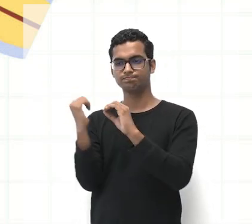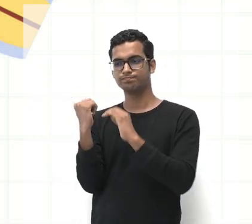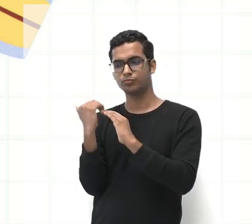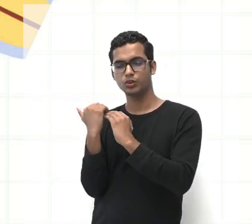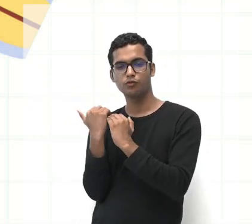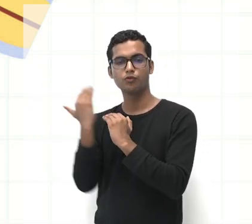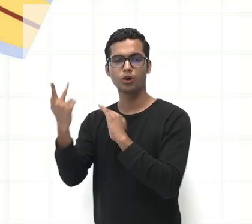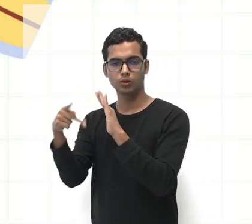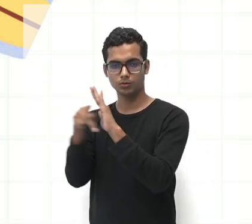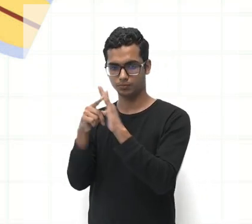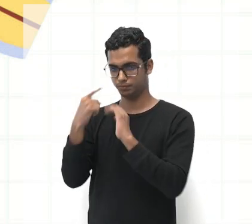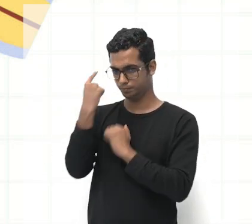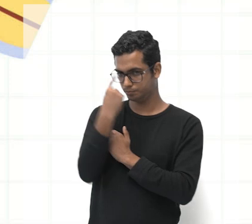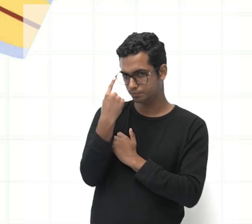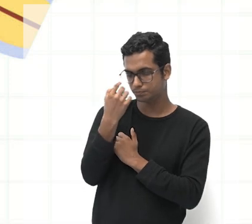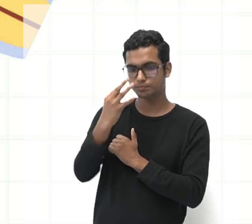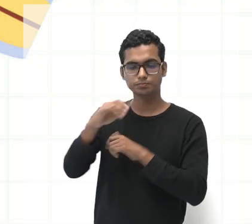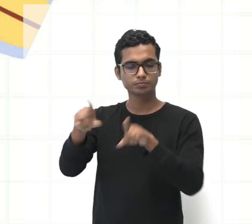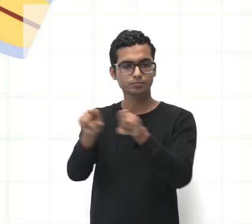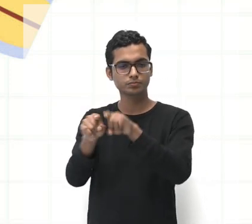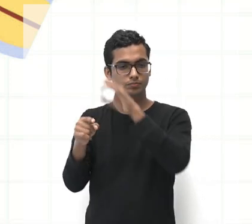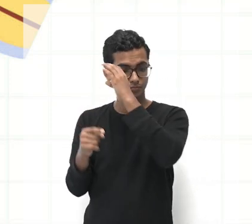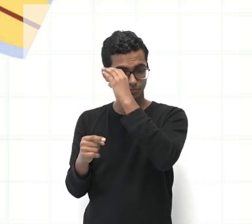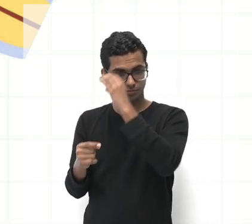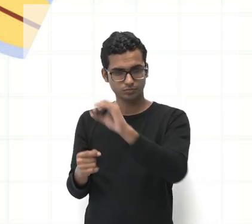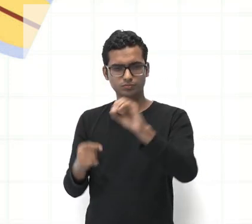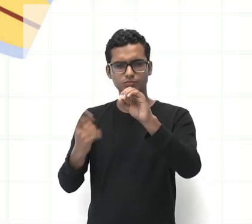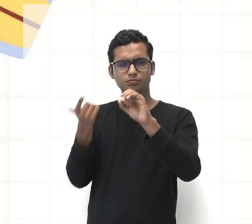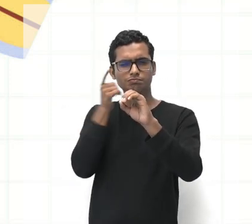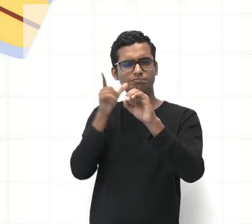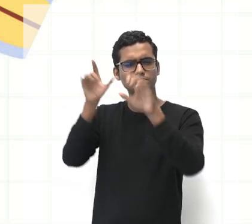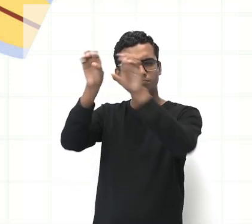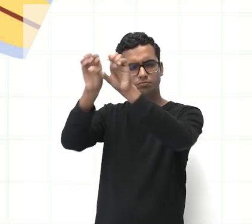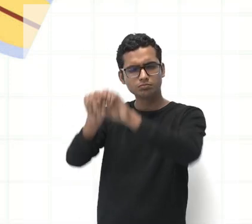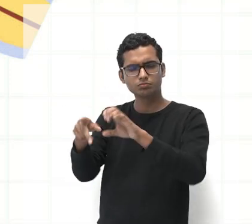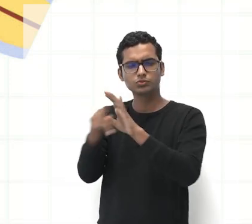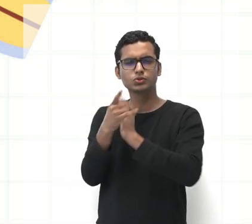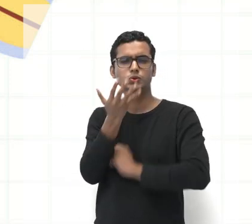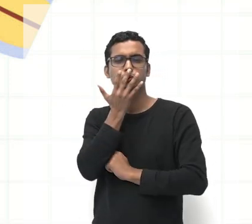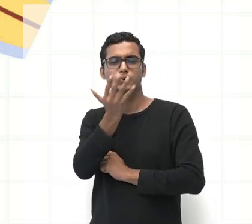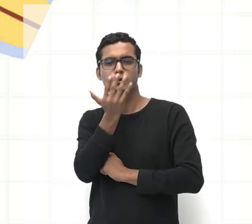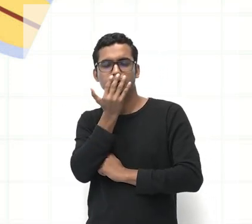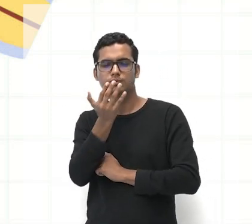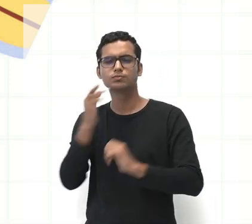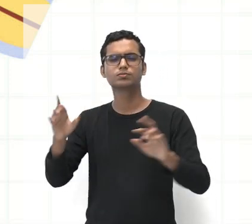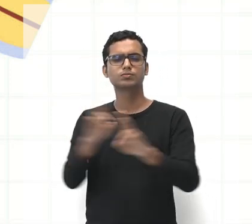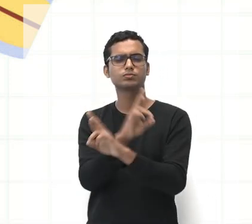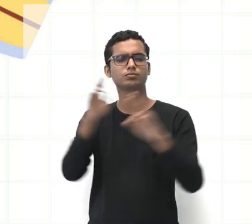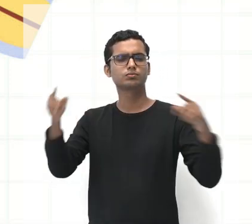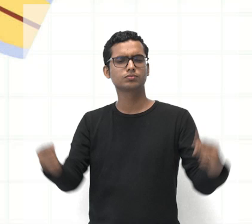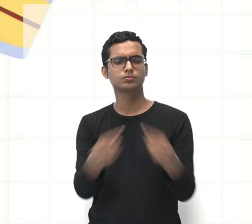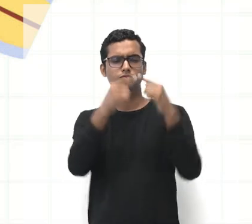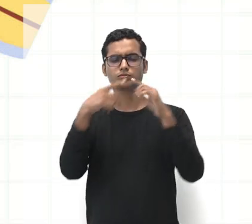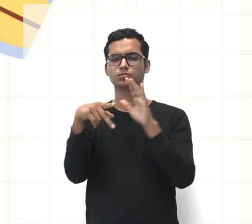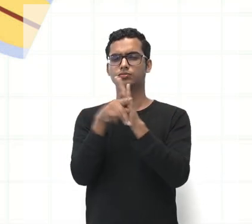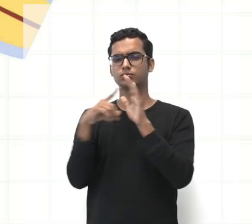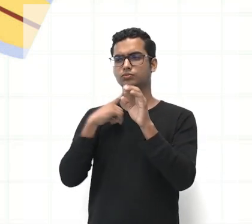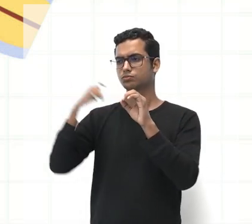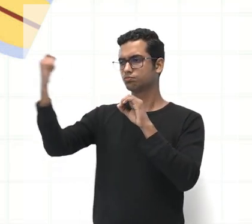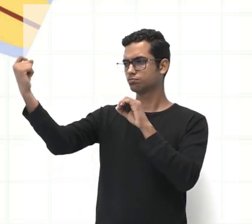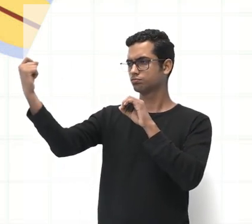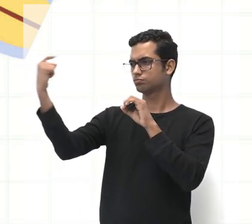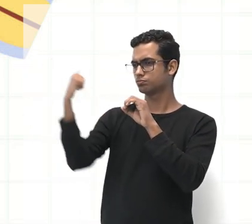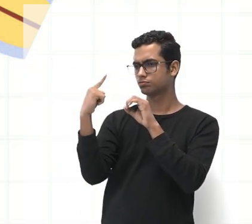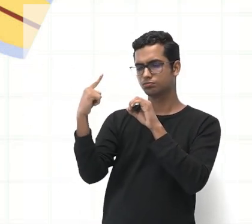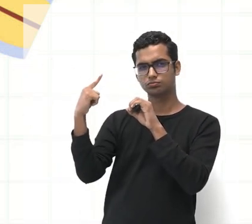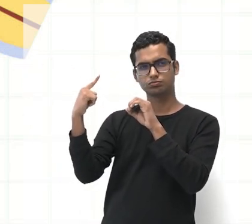possui a capacidade de analisar tanto o formato como cores, está relacionado ao reflexo da